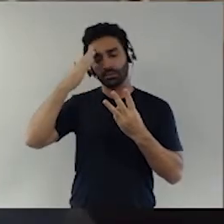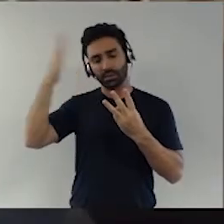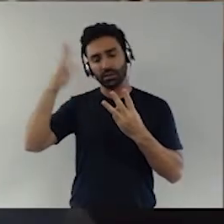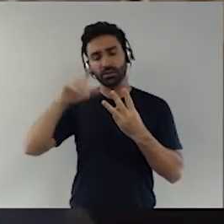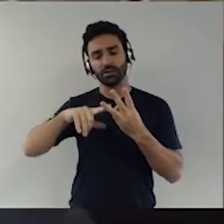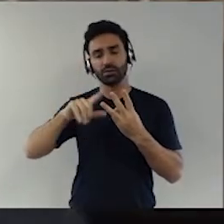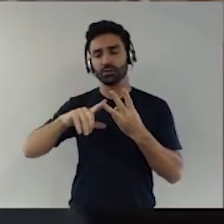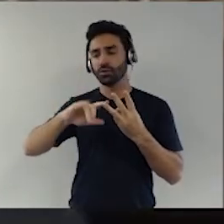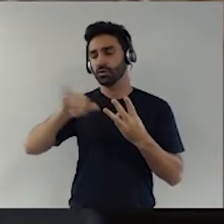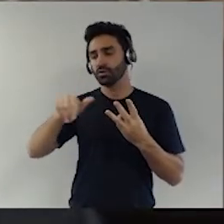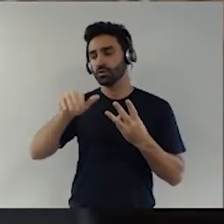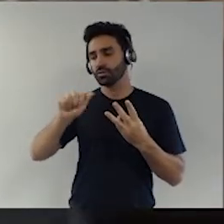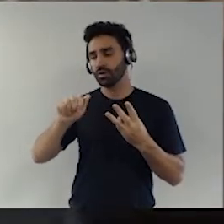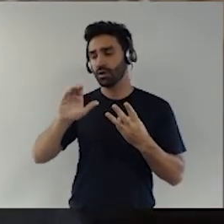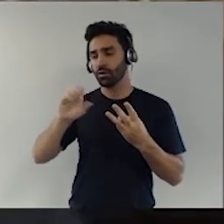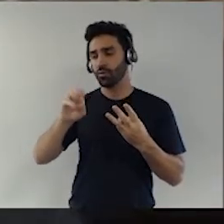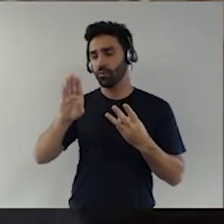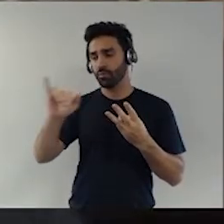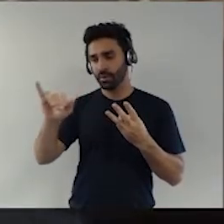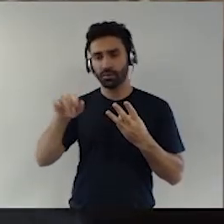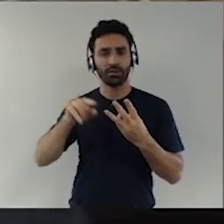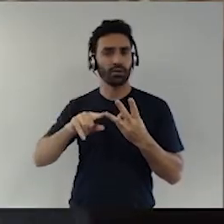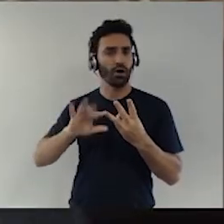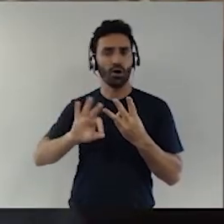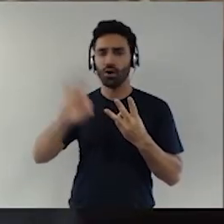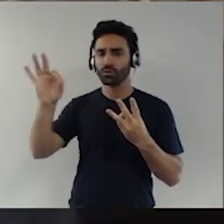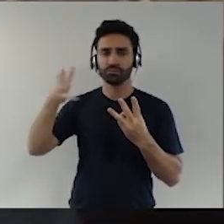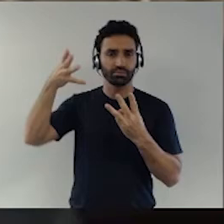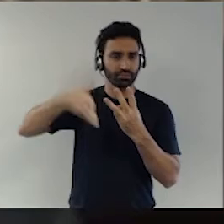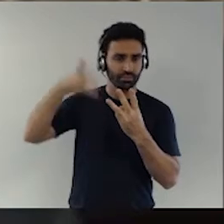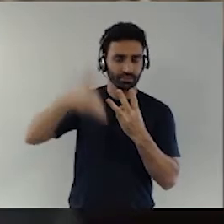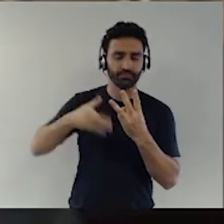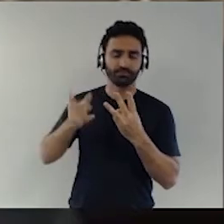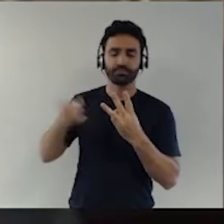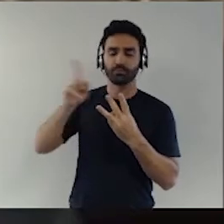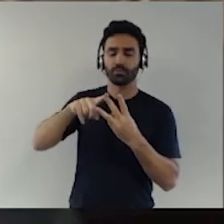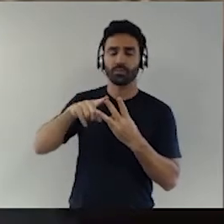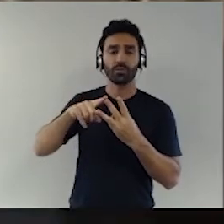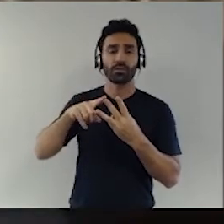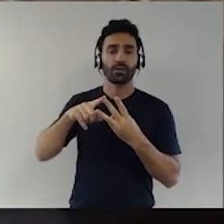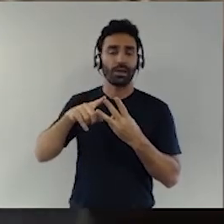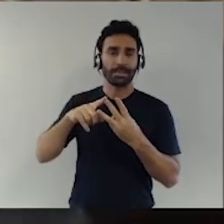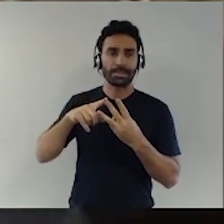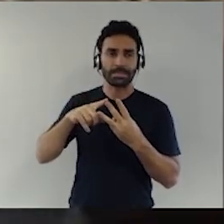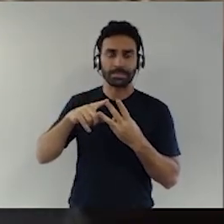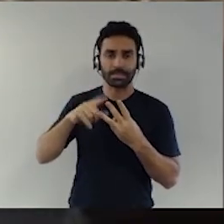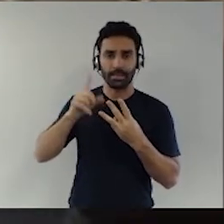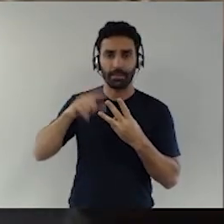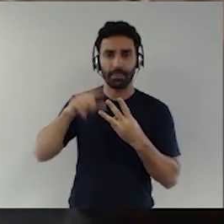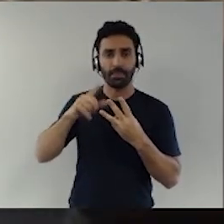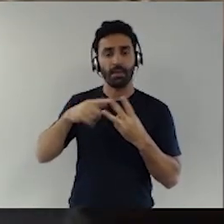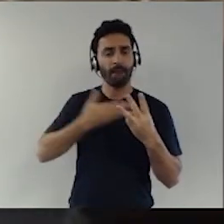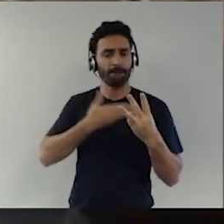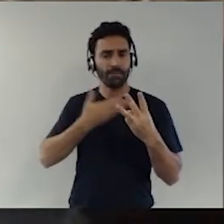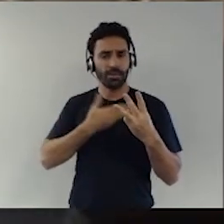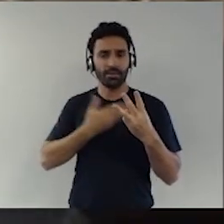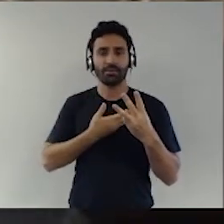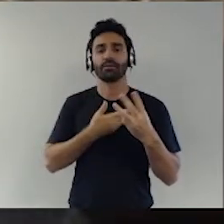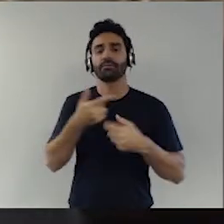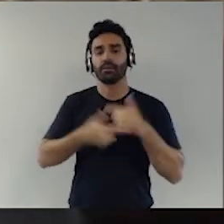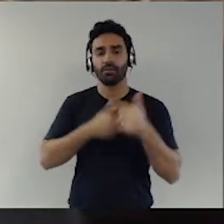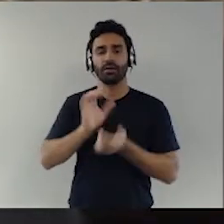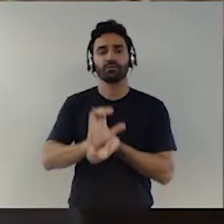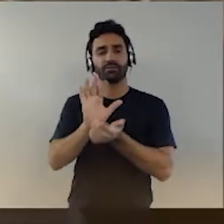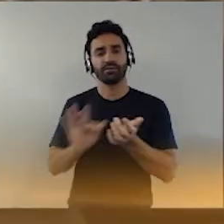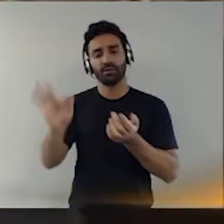doutor Jacobi Fernandes pela excelente fala, a querida amiga também de Conselho Federal,